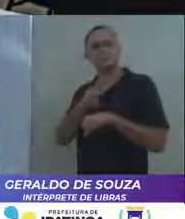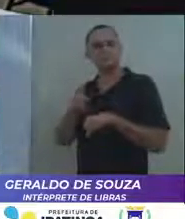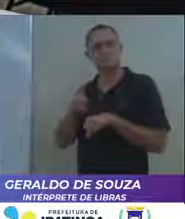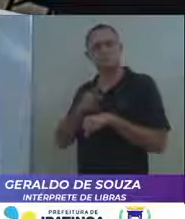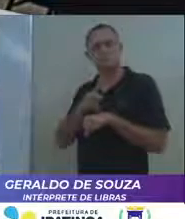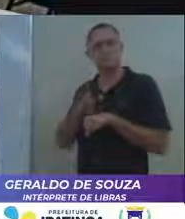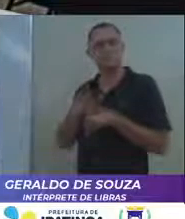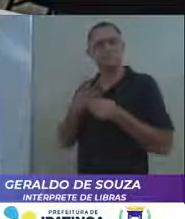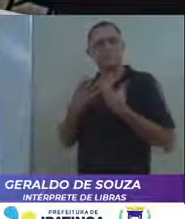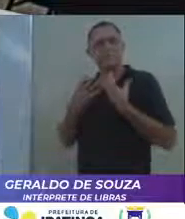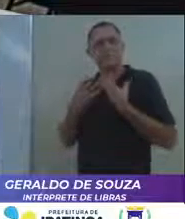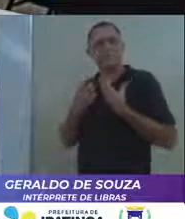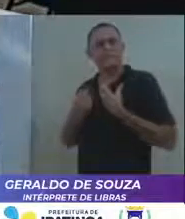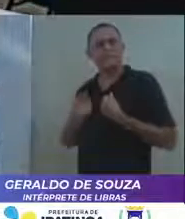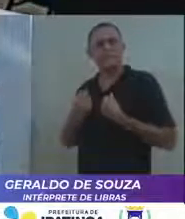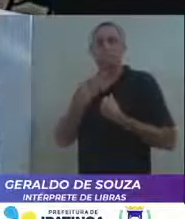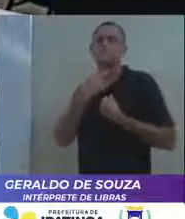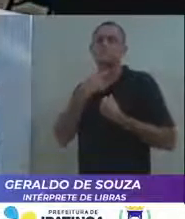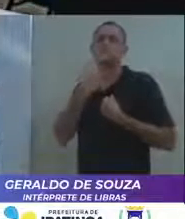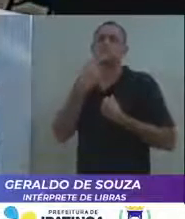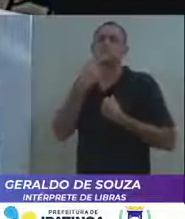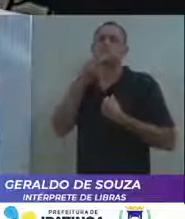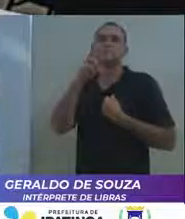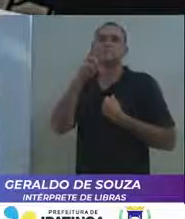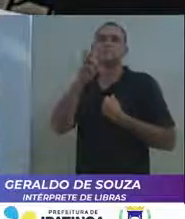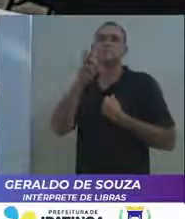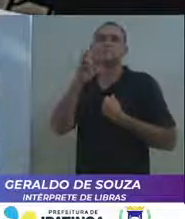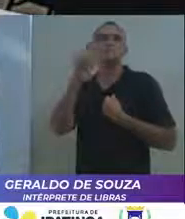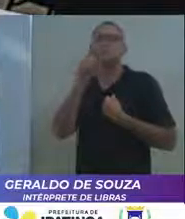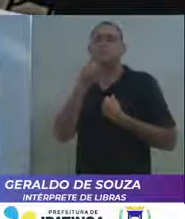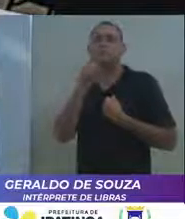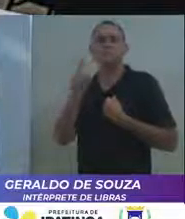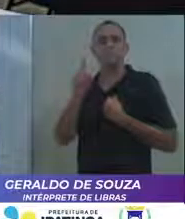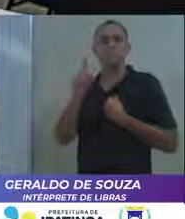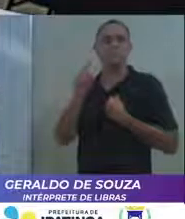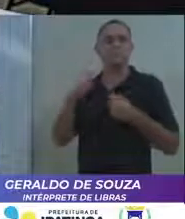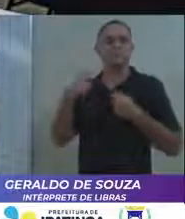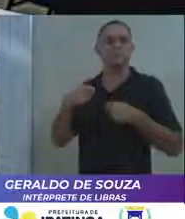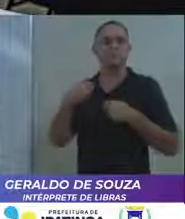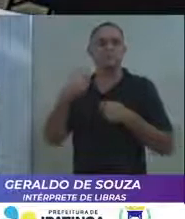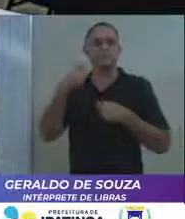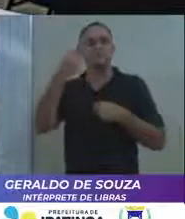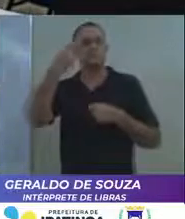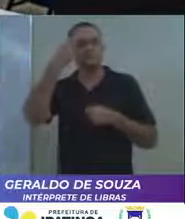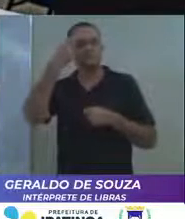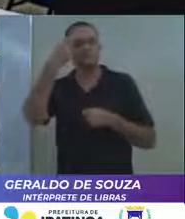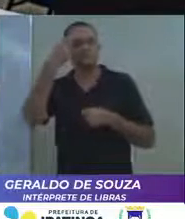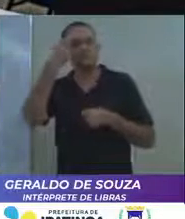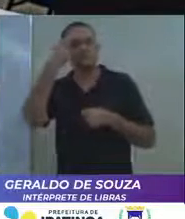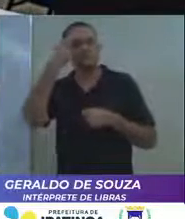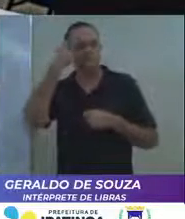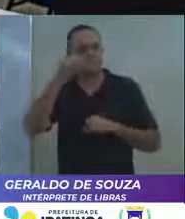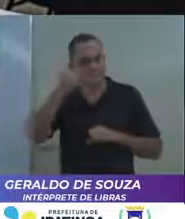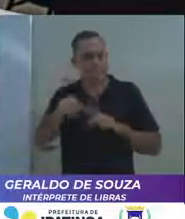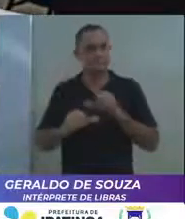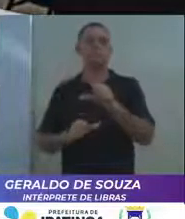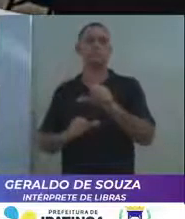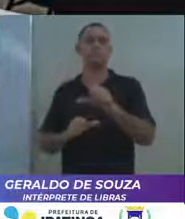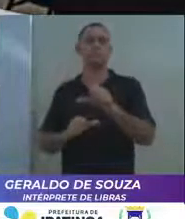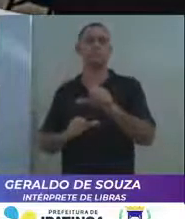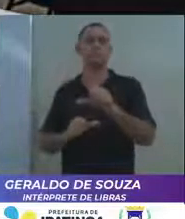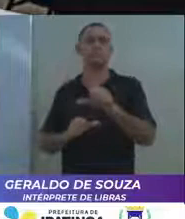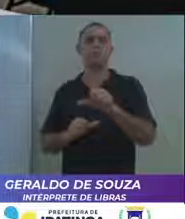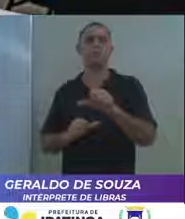descanso maior, né? Vai ser trabalhoso, né? A gente mudar, pensar e mudar a nossa dinâmica de dar aula